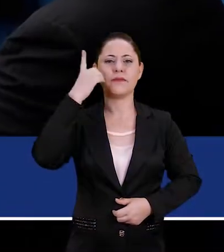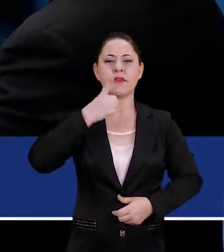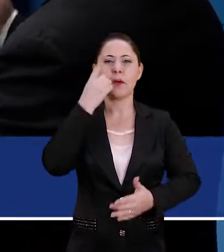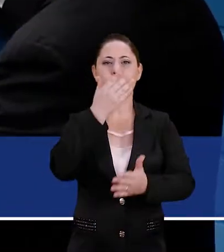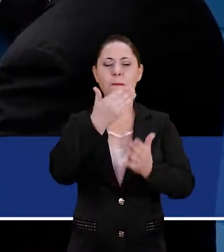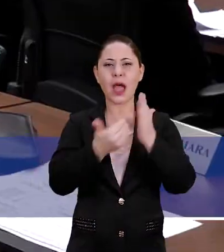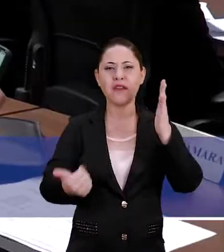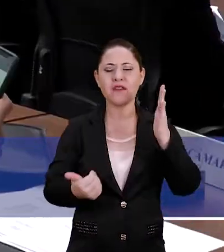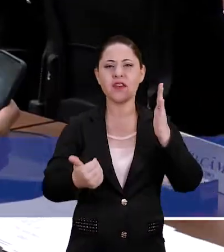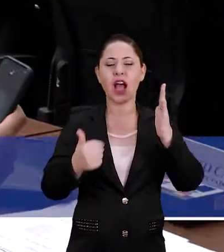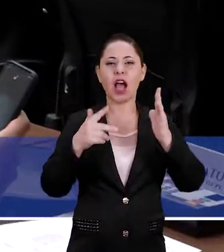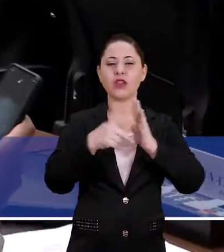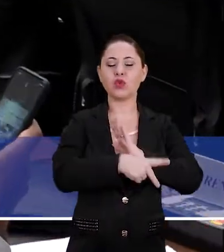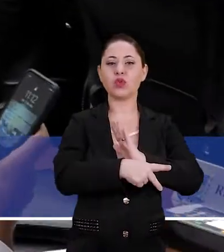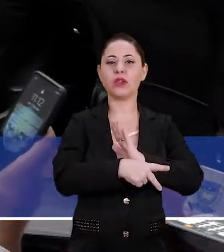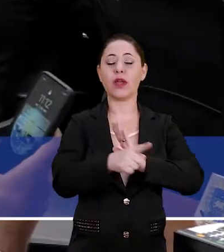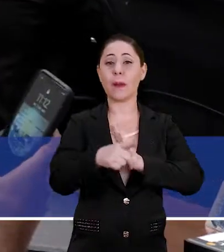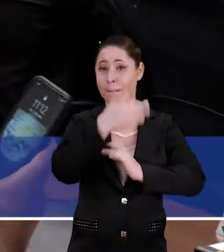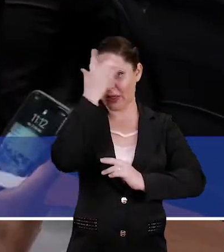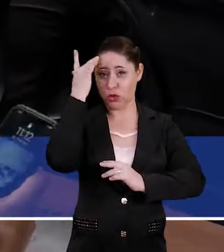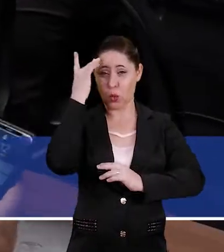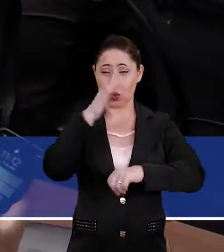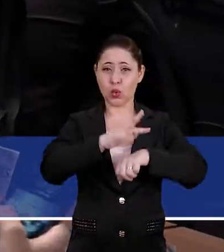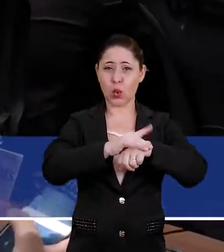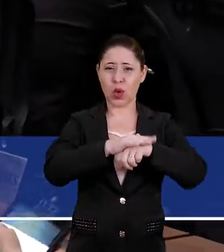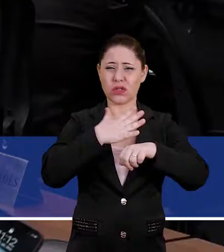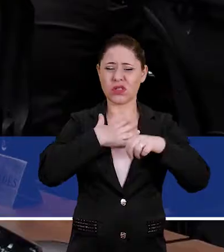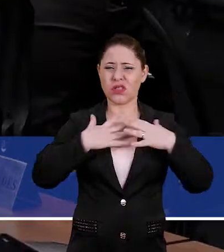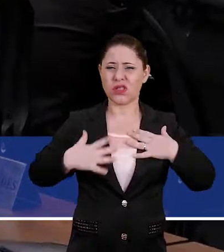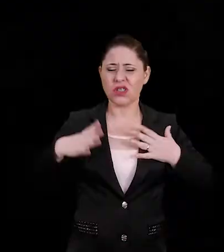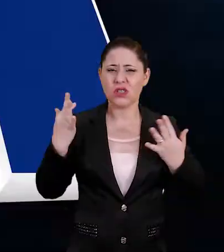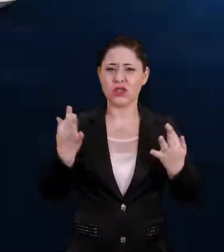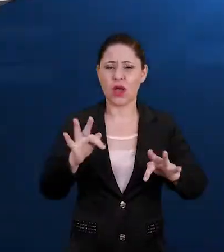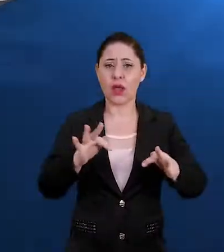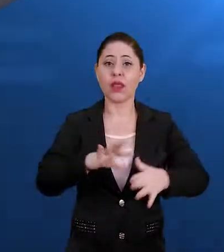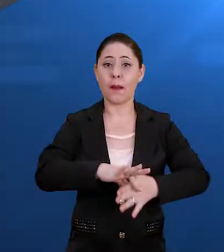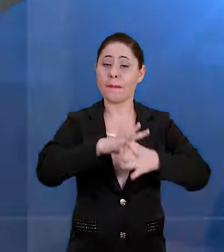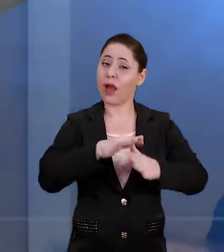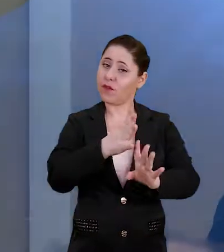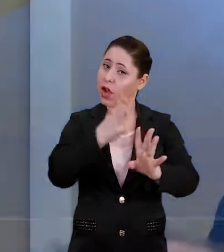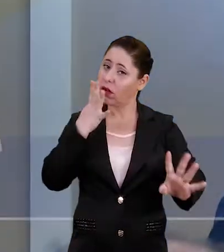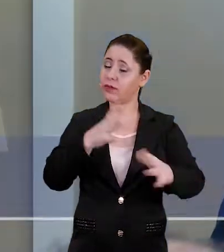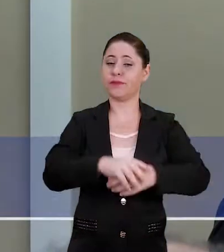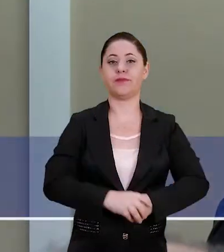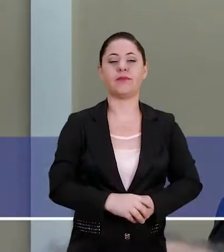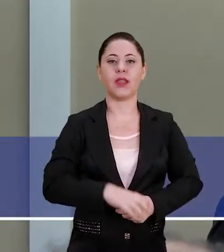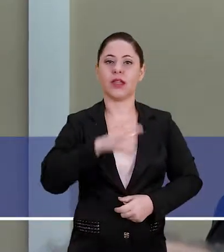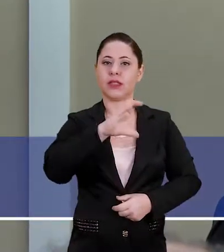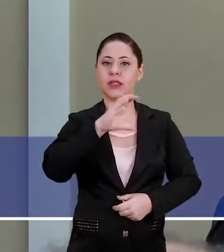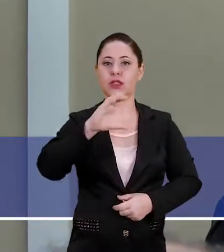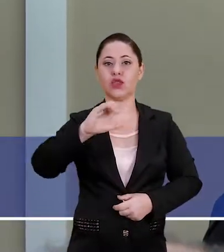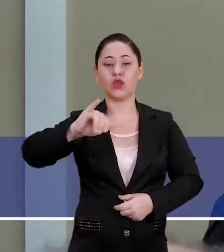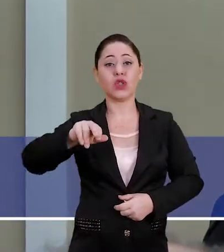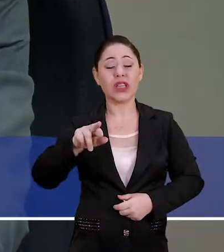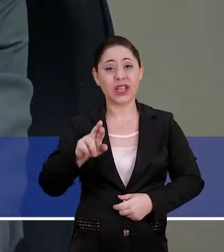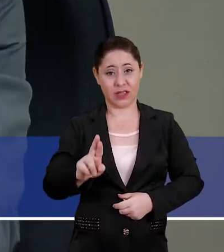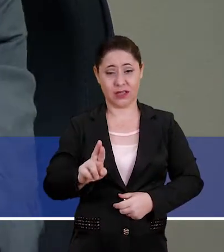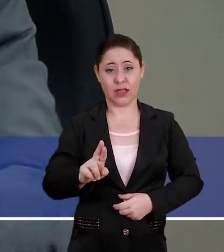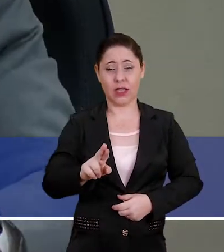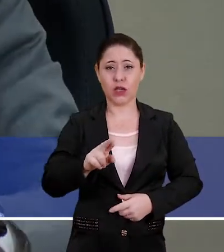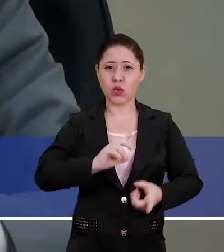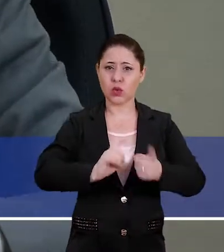Deputados derrubam o veto e pessoas com fibromialgia passam a ter prioridade na fila. CCJR